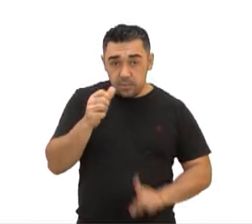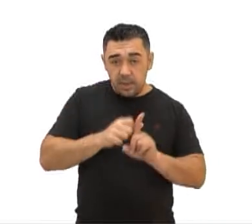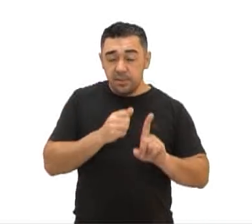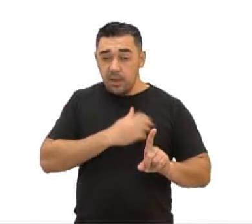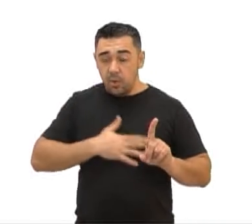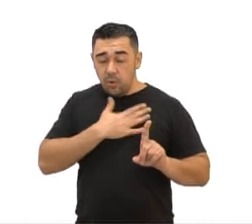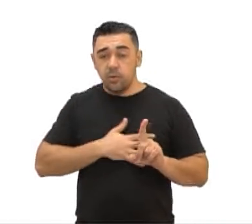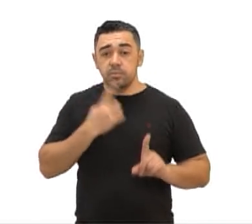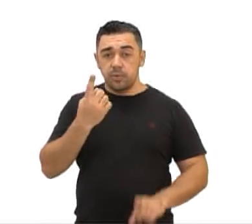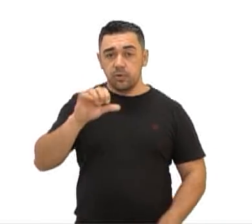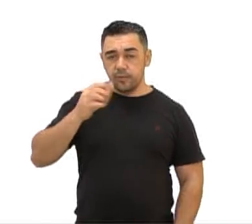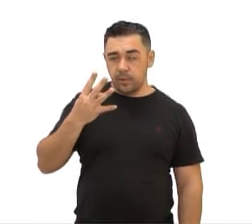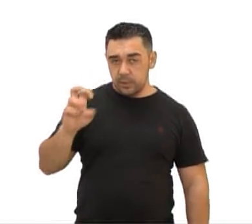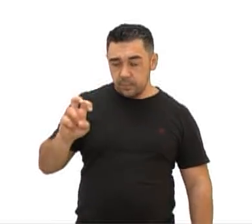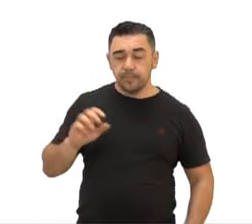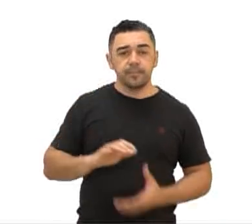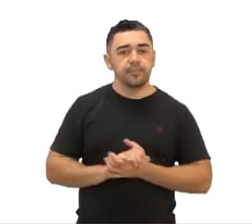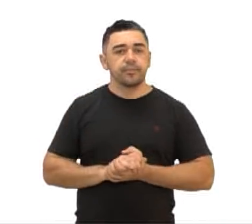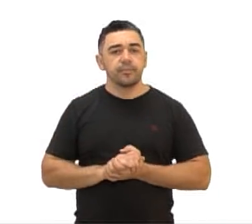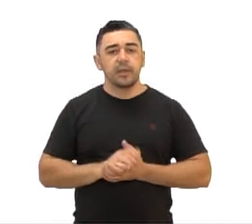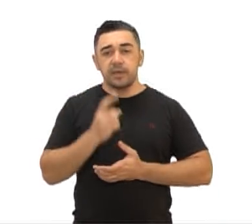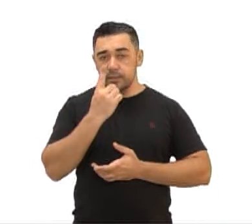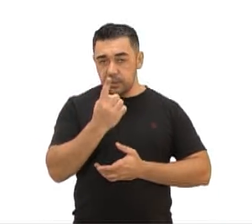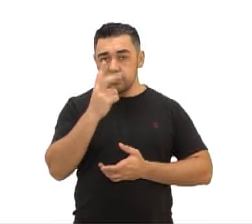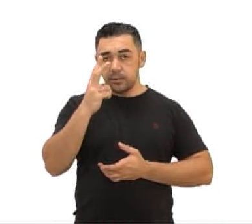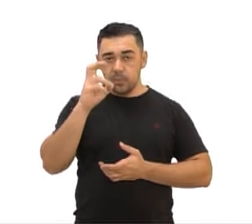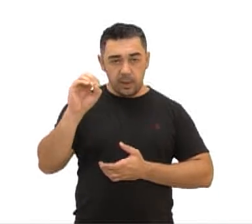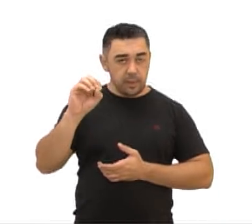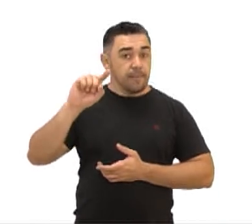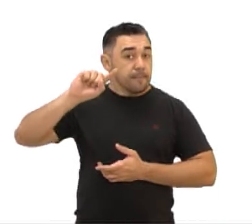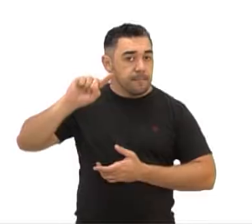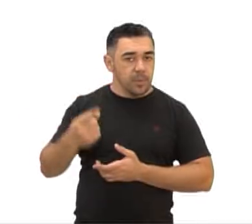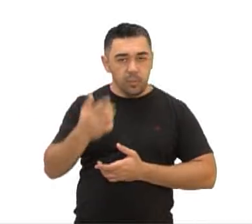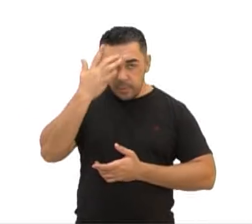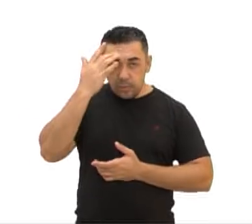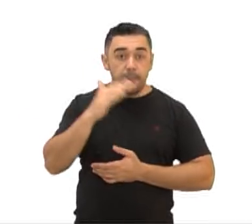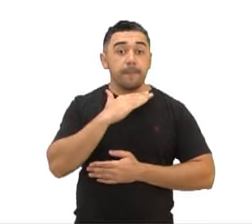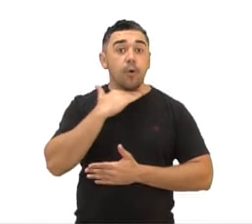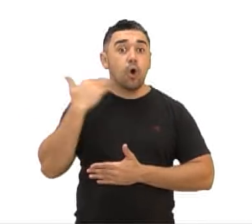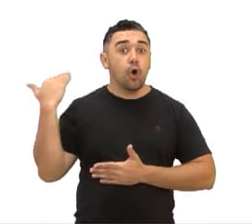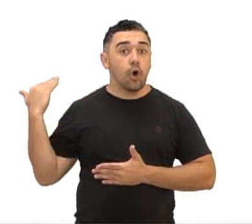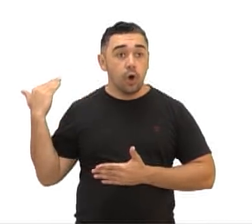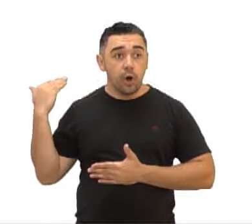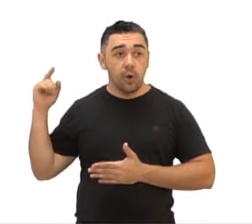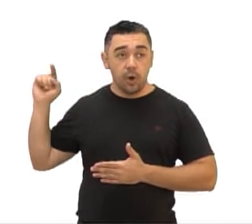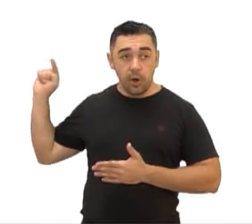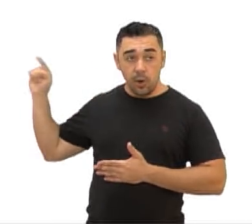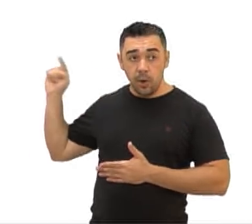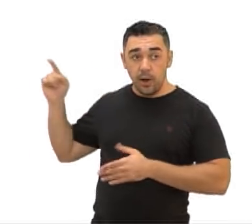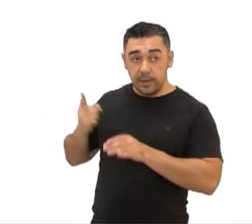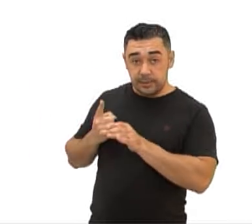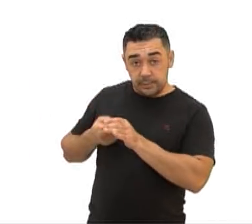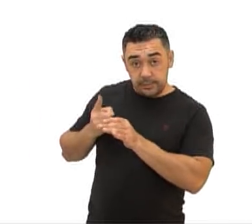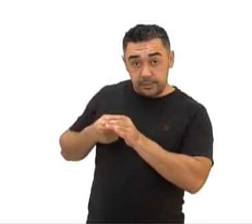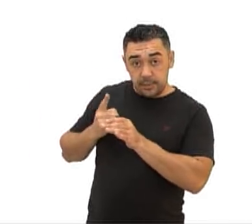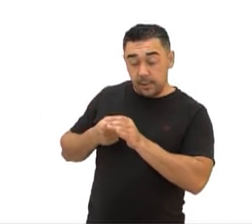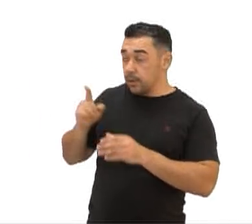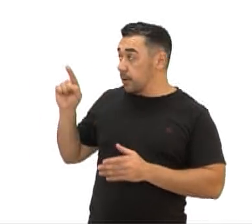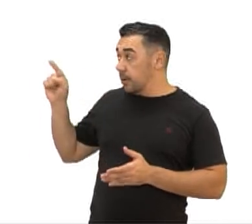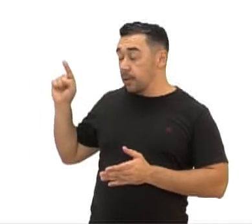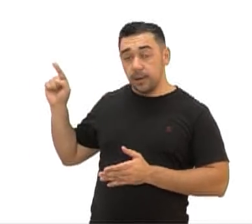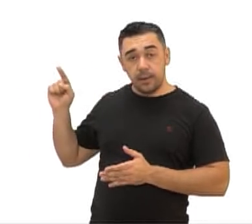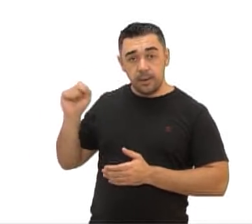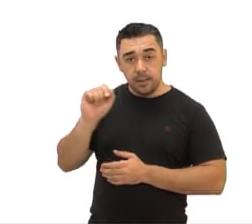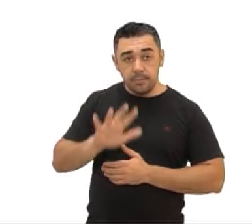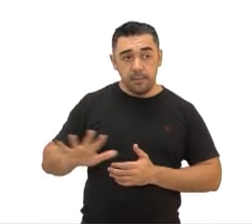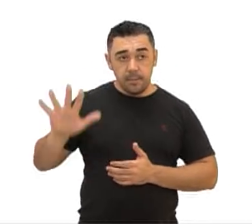Hiroshima, cerca de 150 mil pessoas morreram, e esta é a imagem da cidade, ou melhor, do